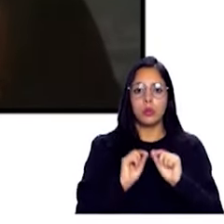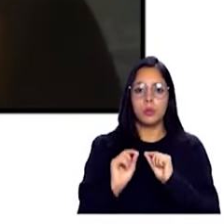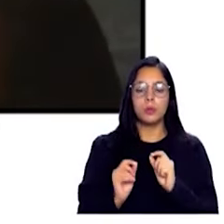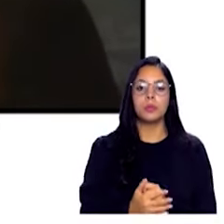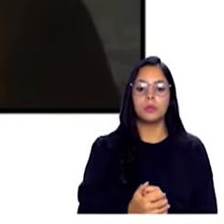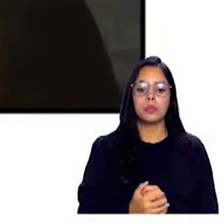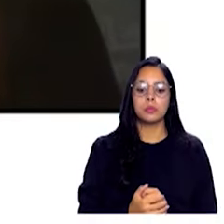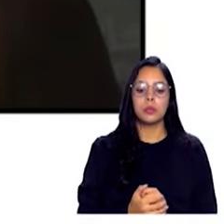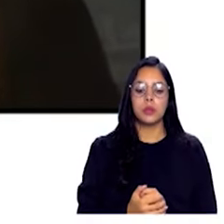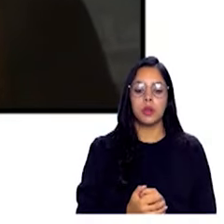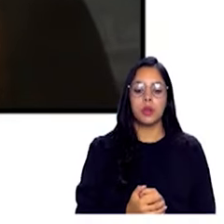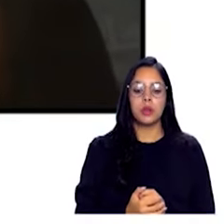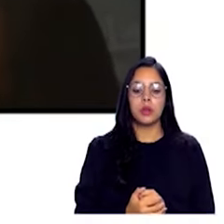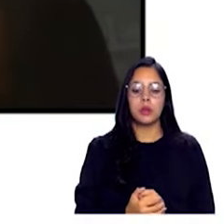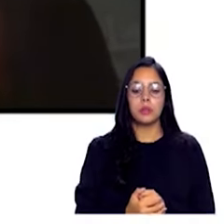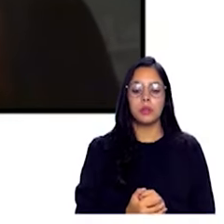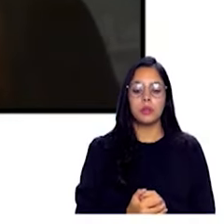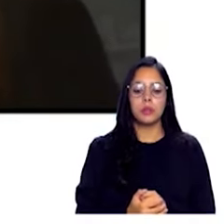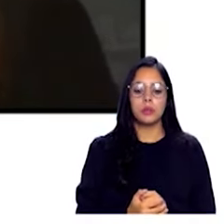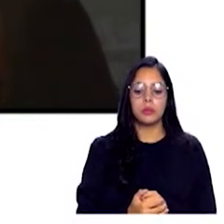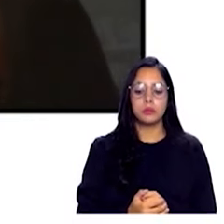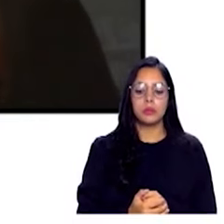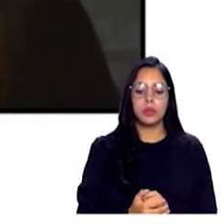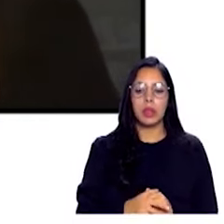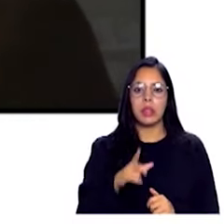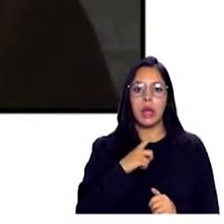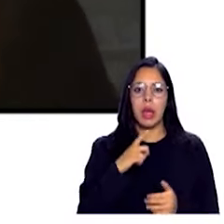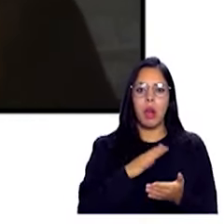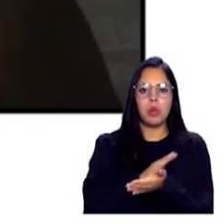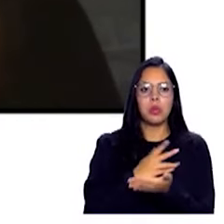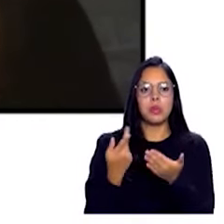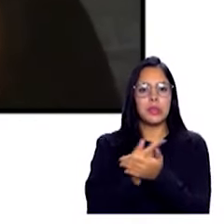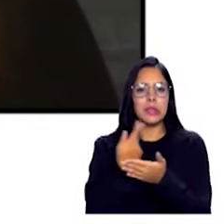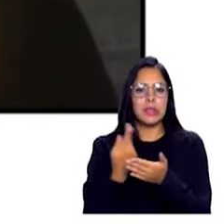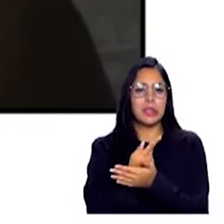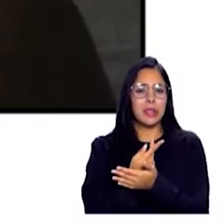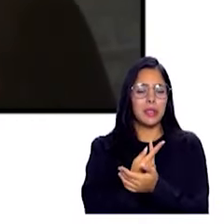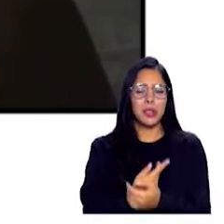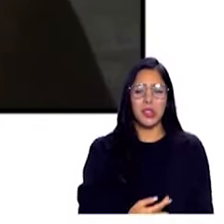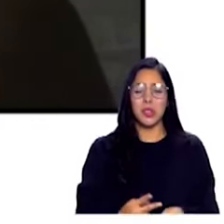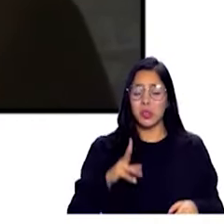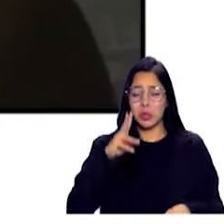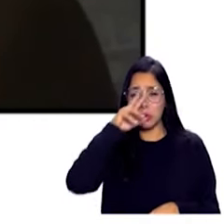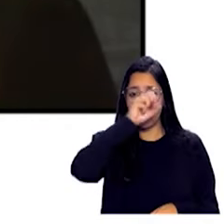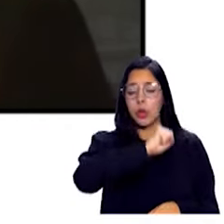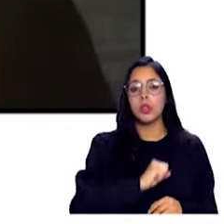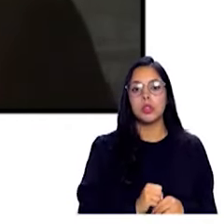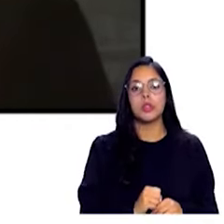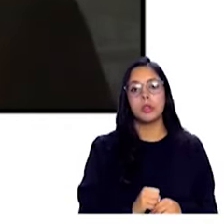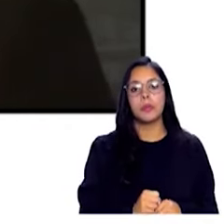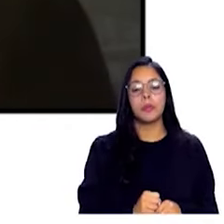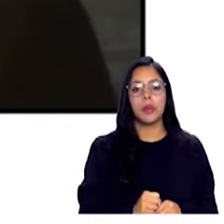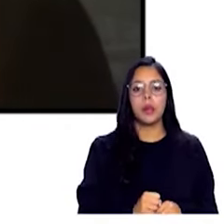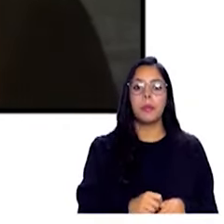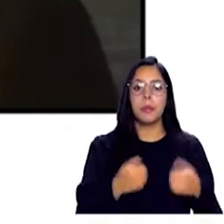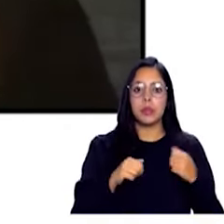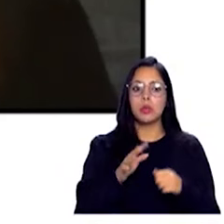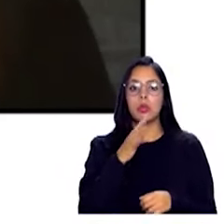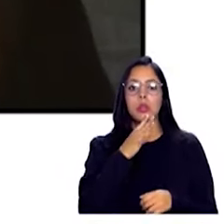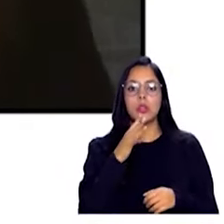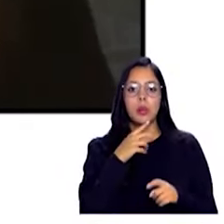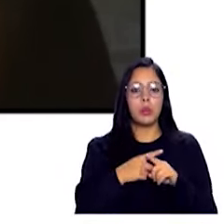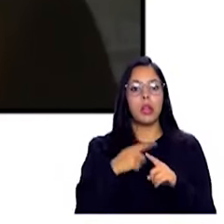presunções absolutas casos em que deve se reconhecer haver relevância necessariamente